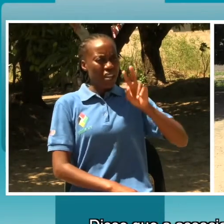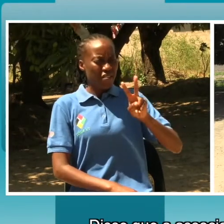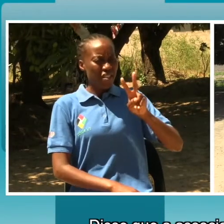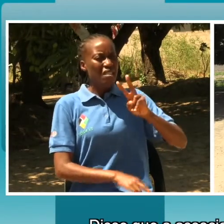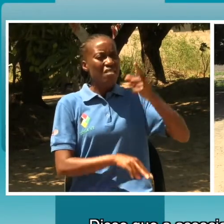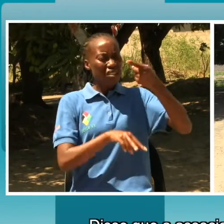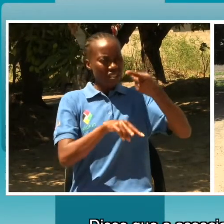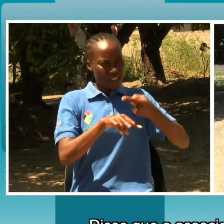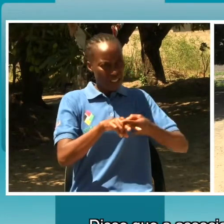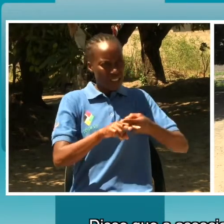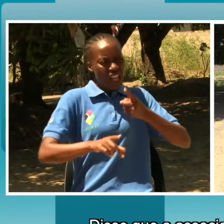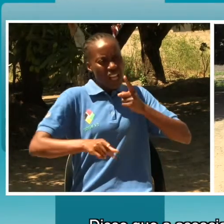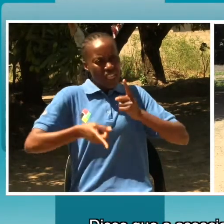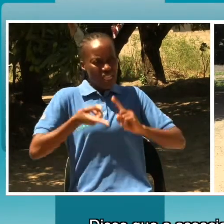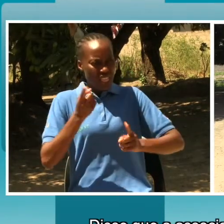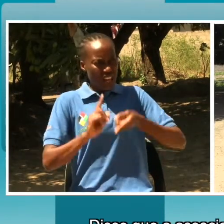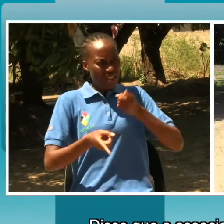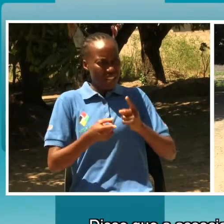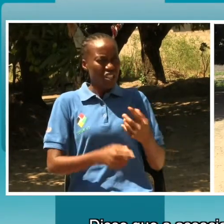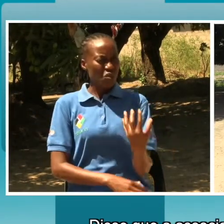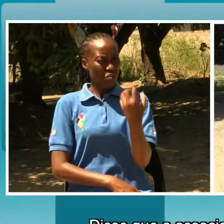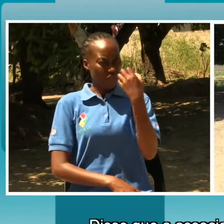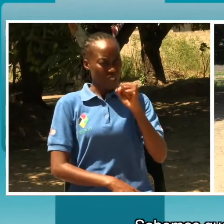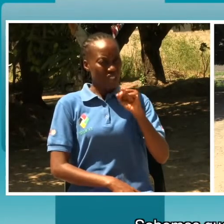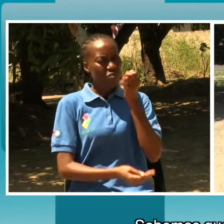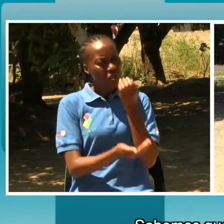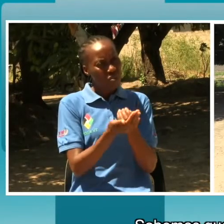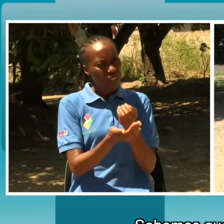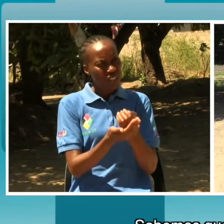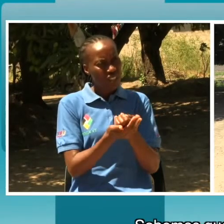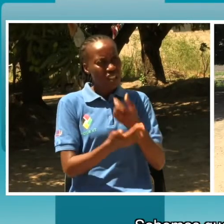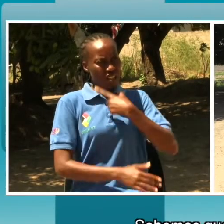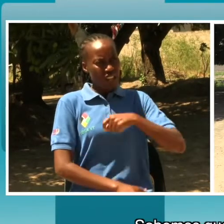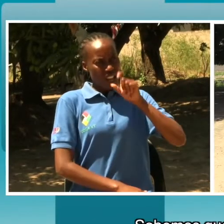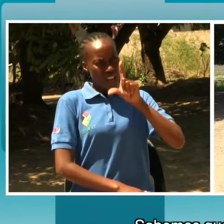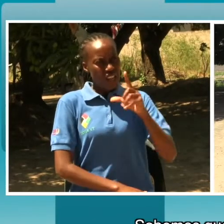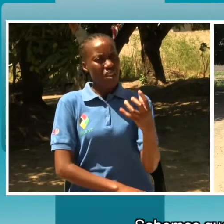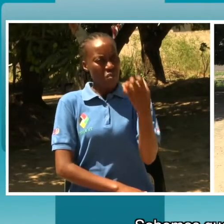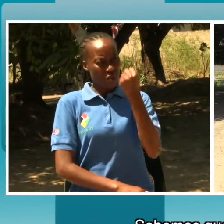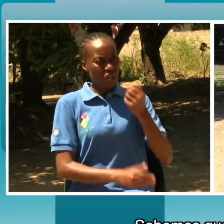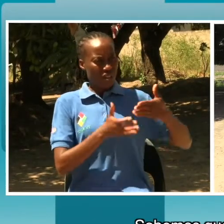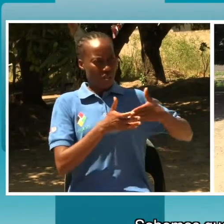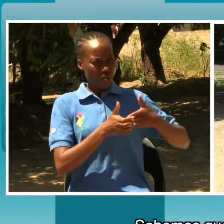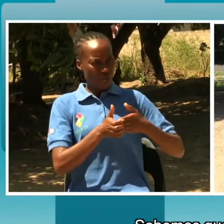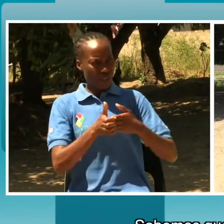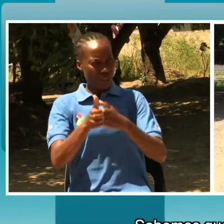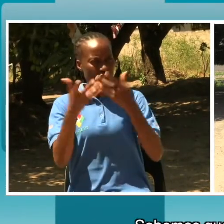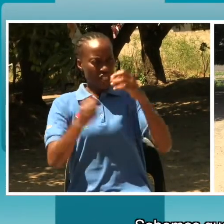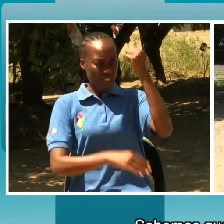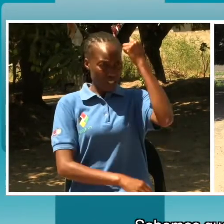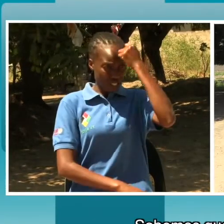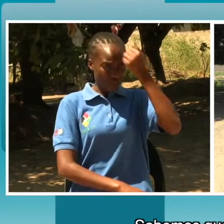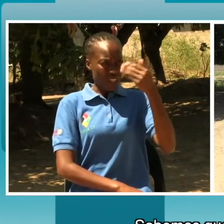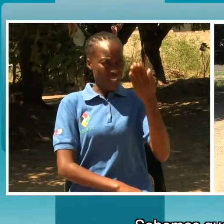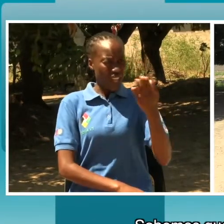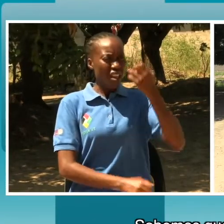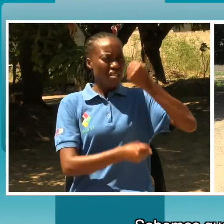no combate ao HIV-Sida. Talvez pedimos a Leta se